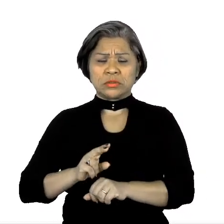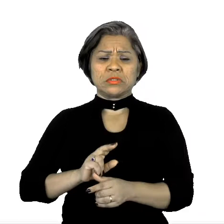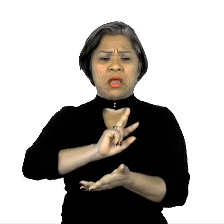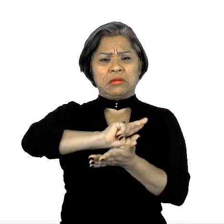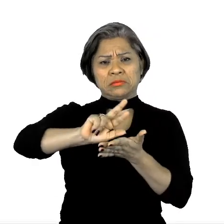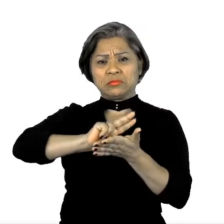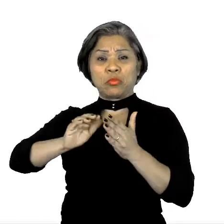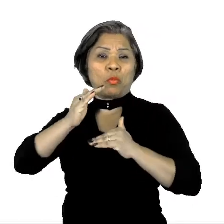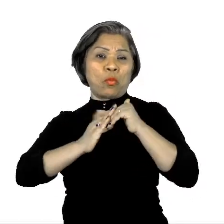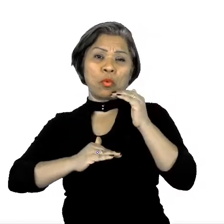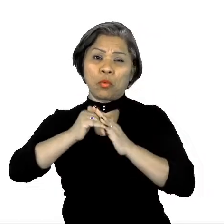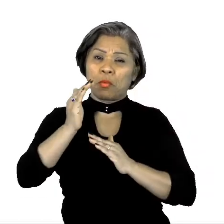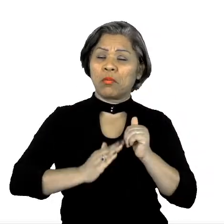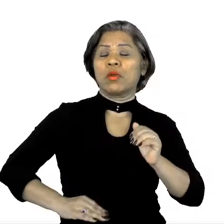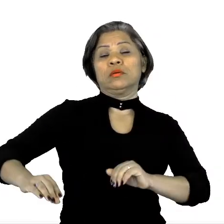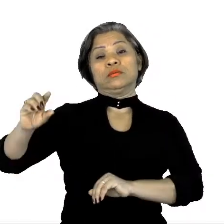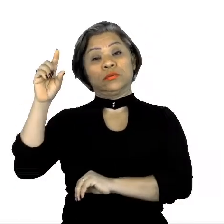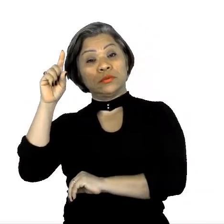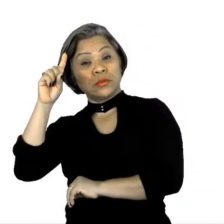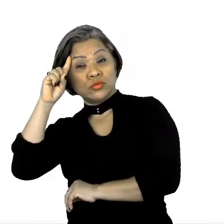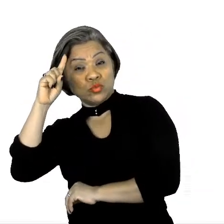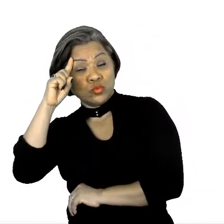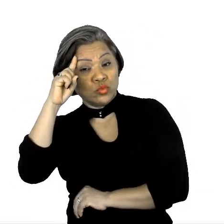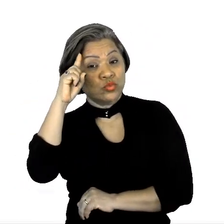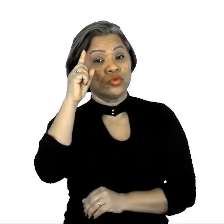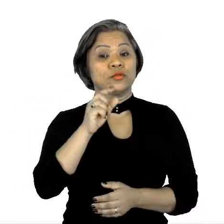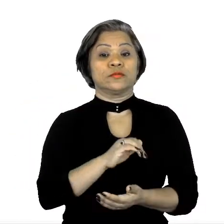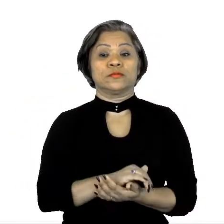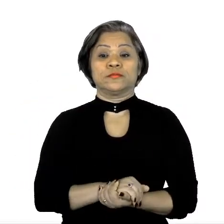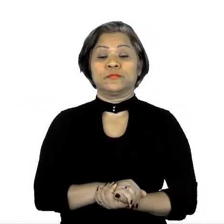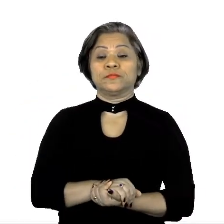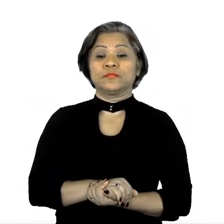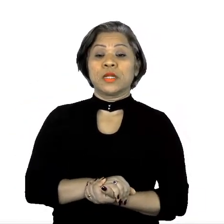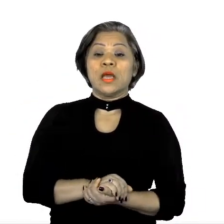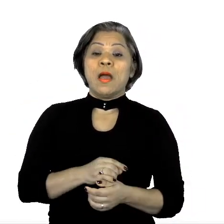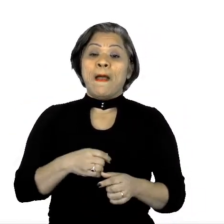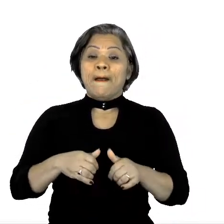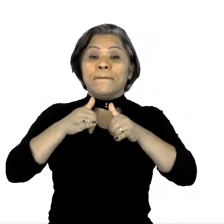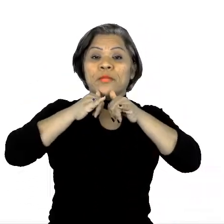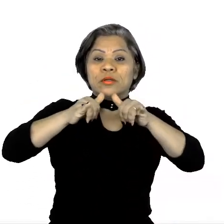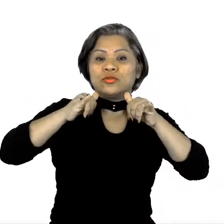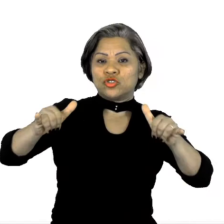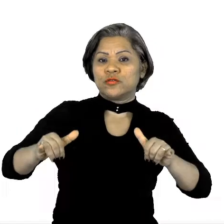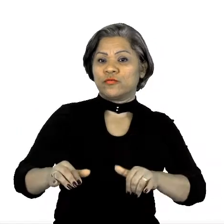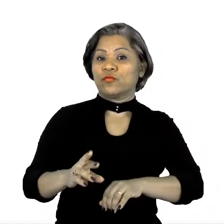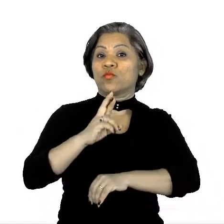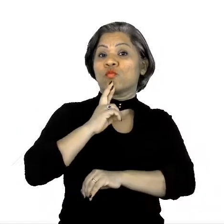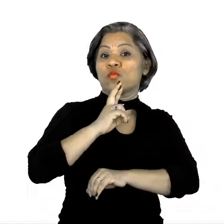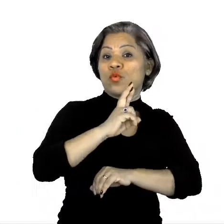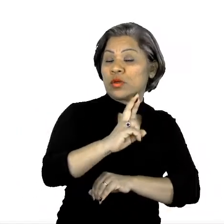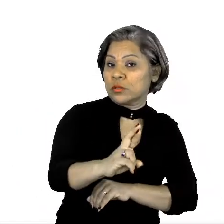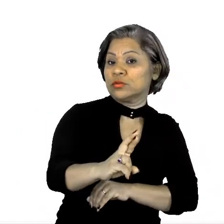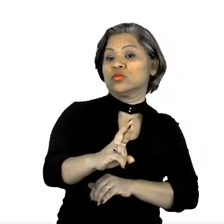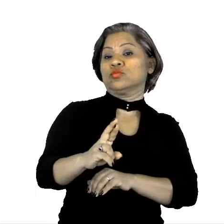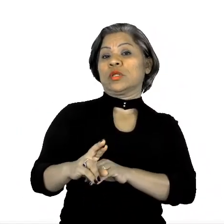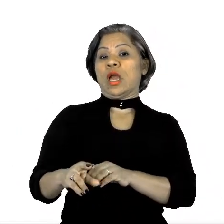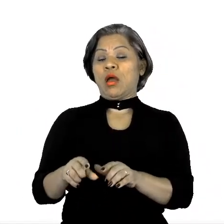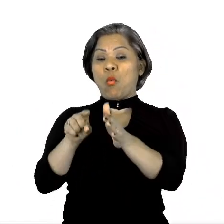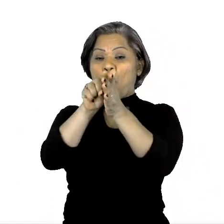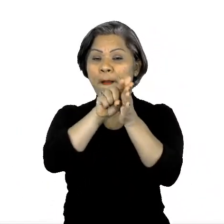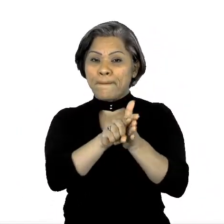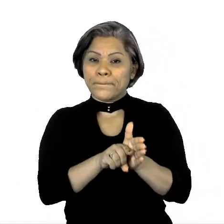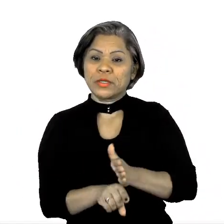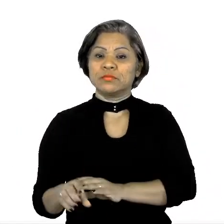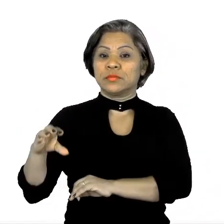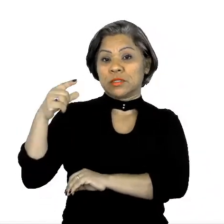e também por estudantes, para divulgar os resultados de um estudo ou uma pesquisa acadêmica em andamento